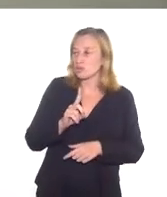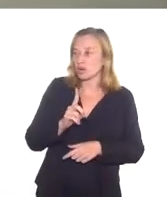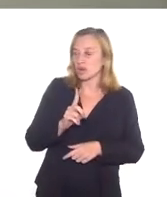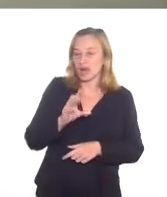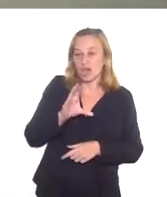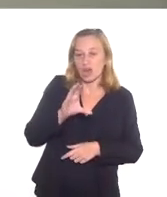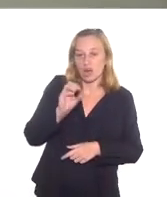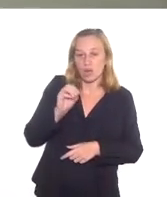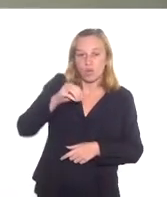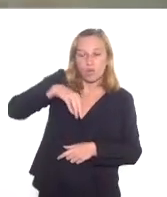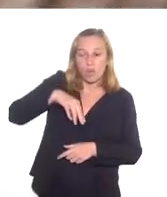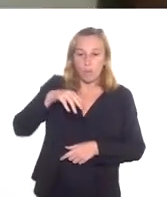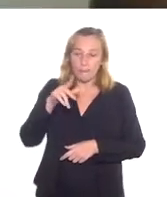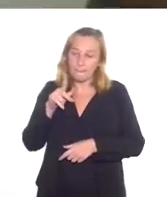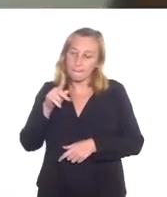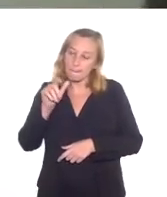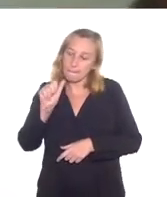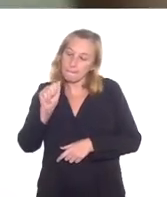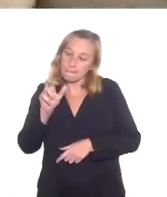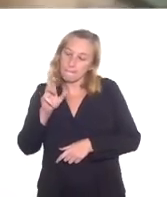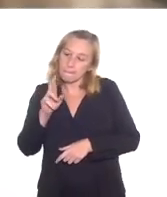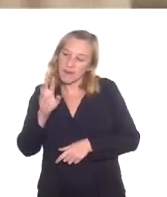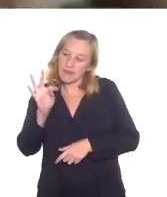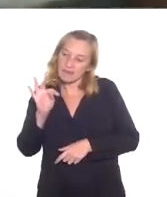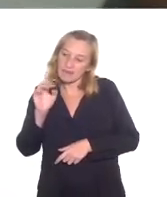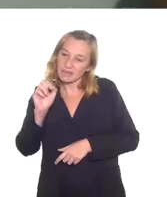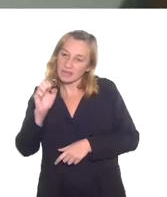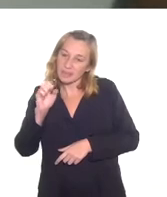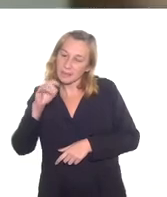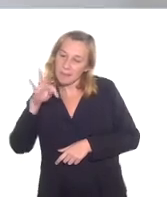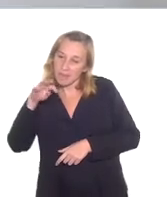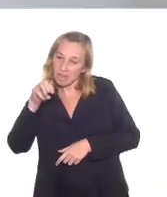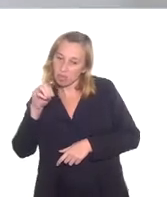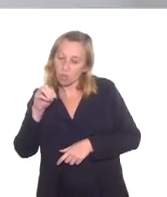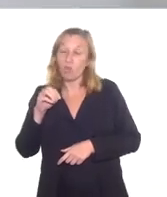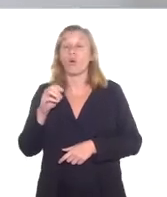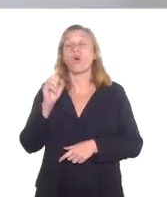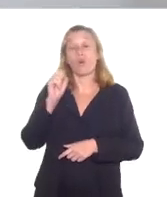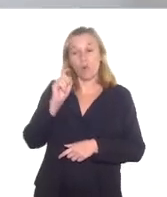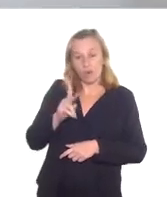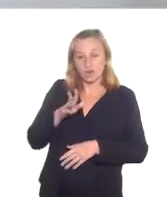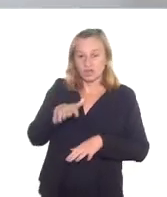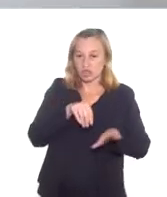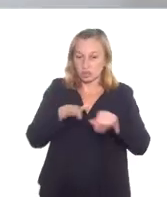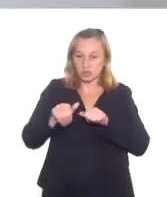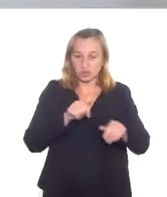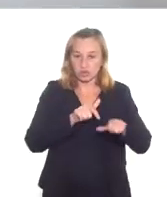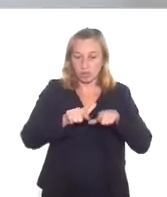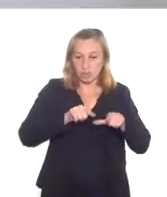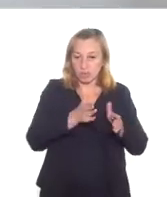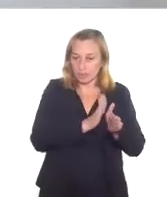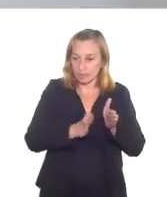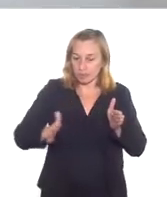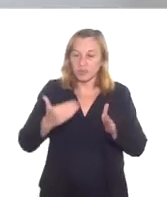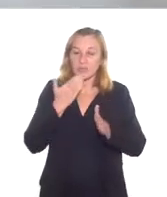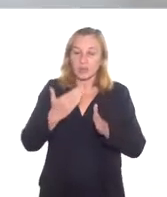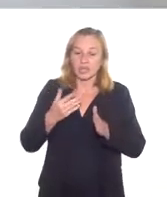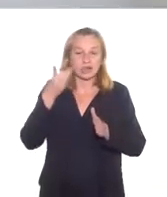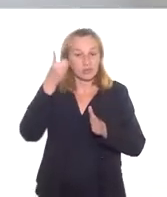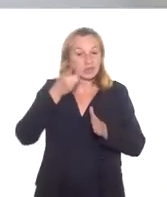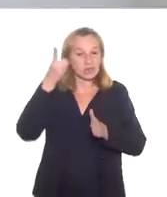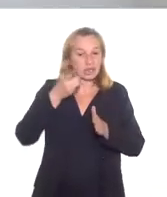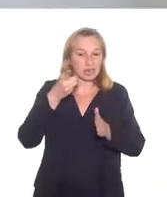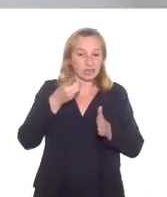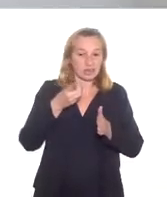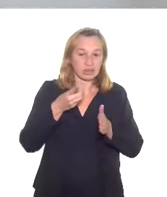corrigir. Departamento é unidade, não é físico. Ok. A presidência chama os trabalhos à ordem e pede ao deputado Márcio para